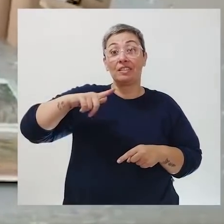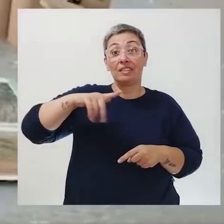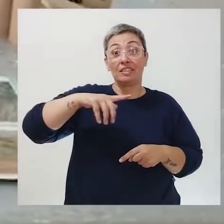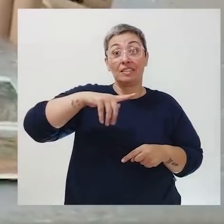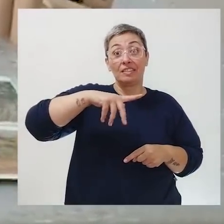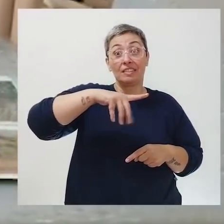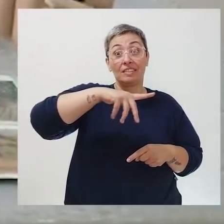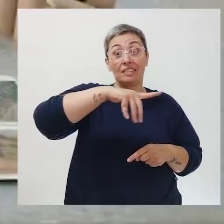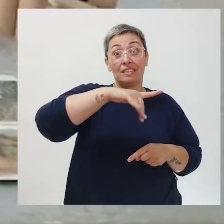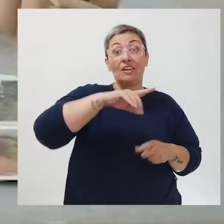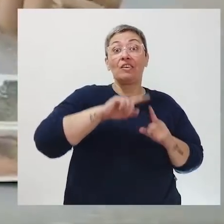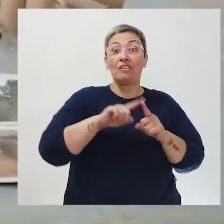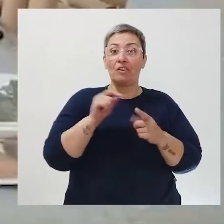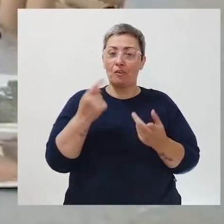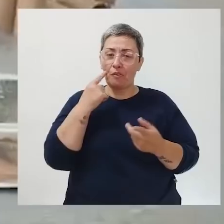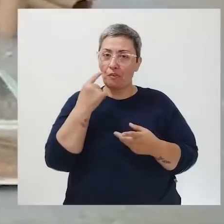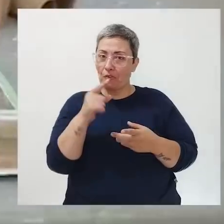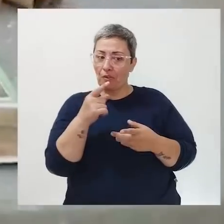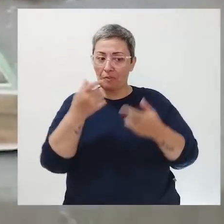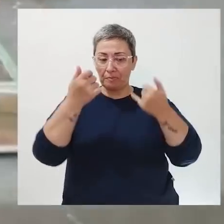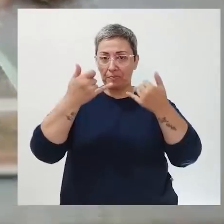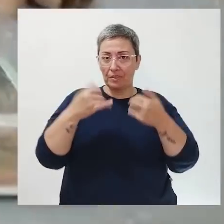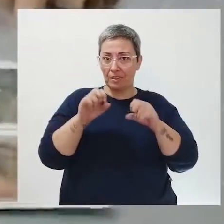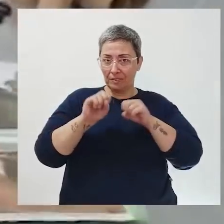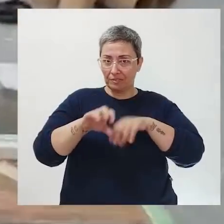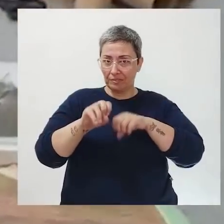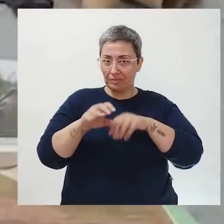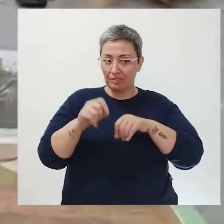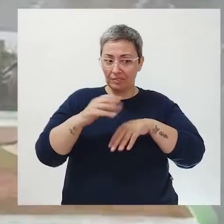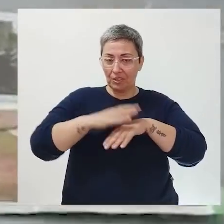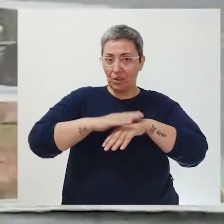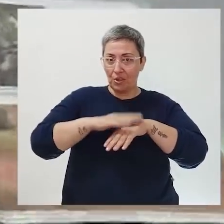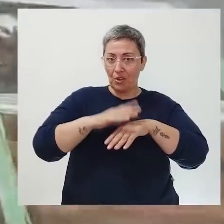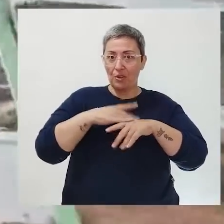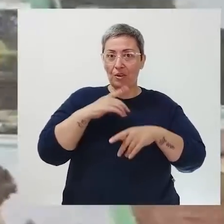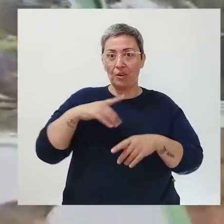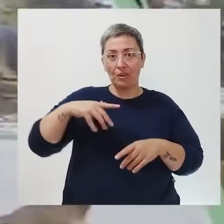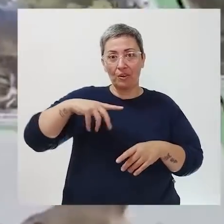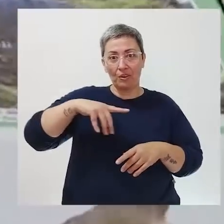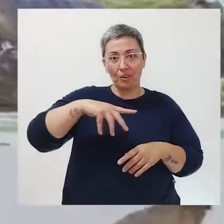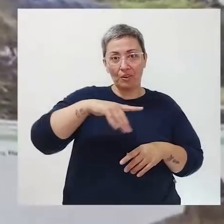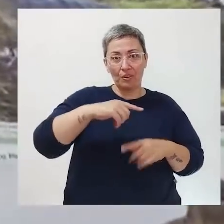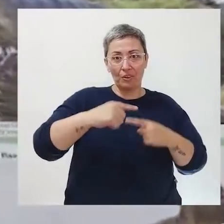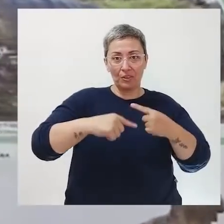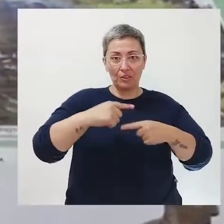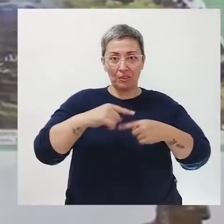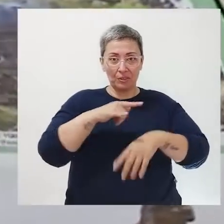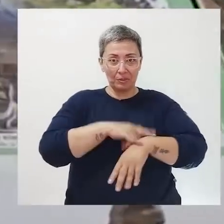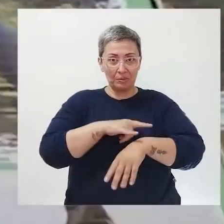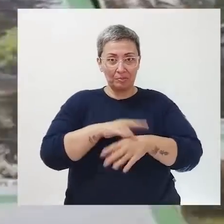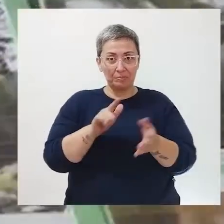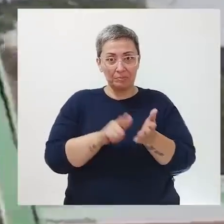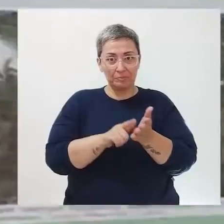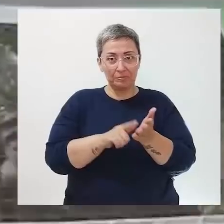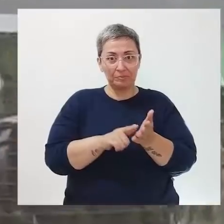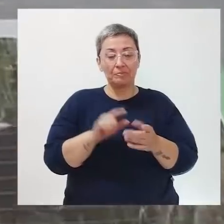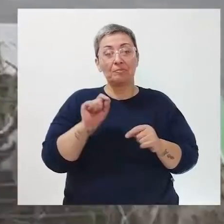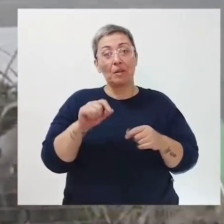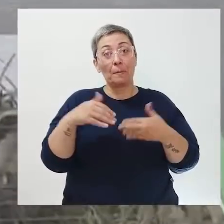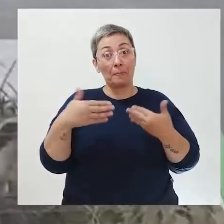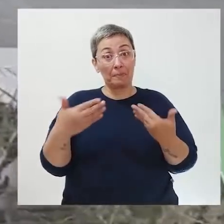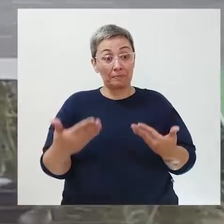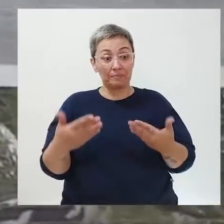os dinossauros. Então eu vou depois ensinar vocês a fazer um dinossauro com rolinho de papel higiênico,